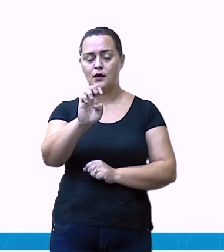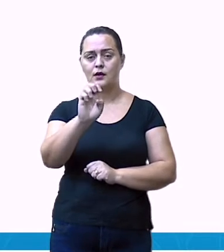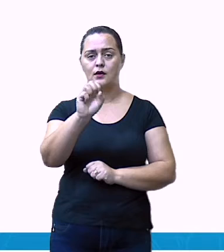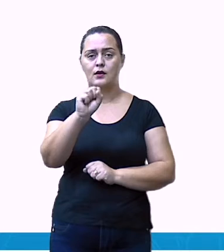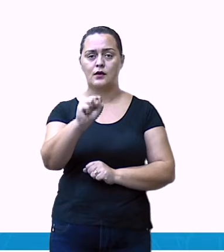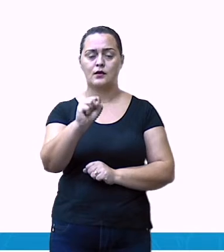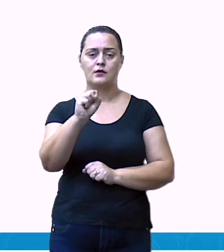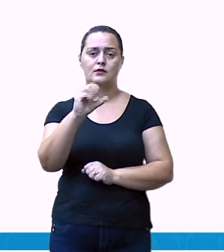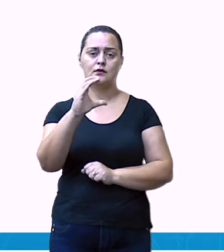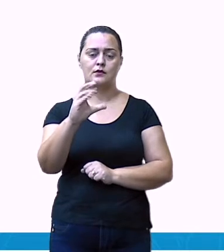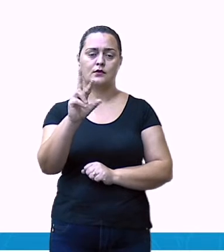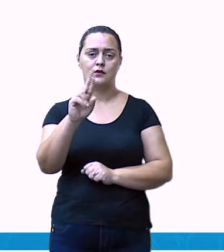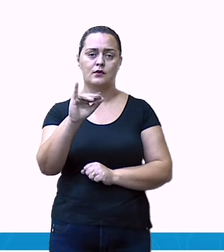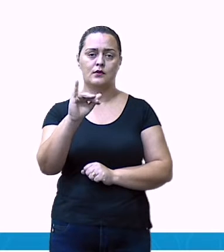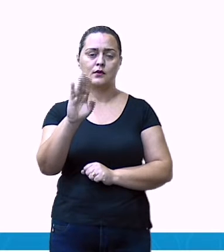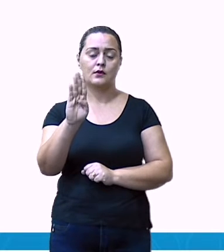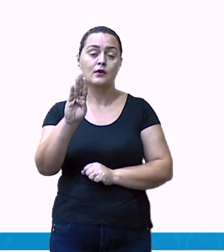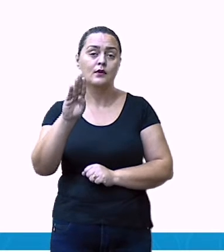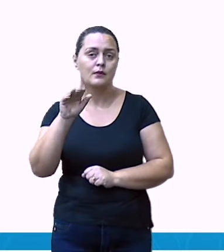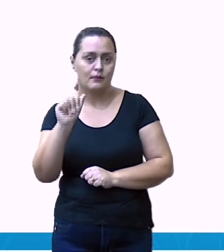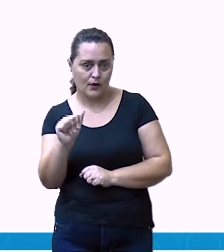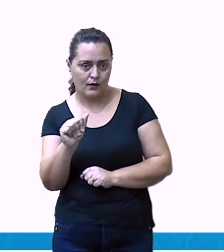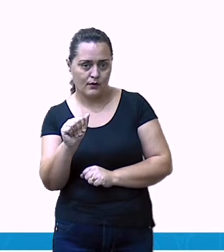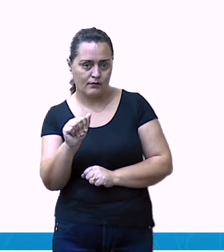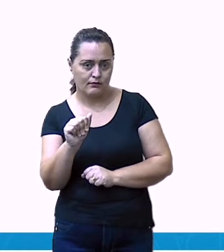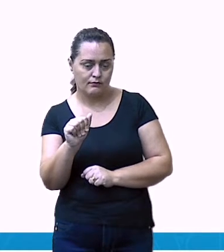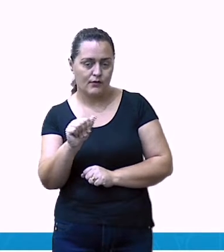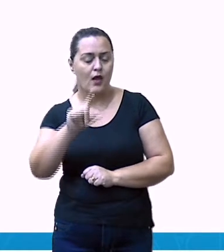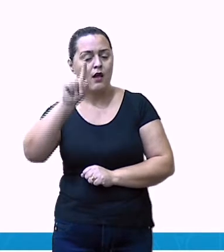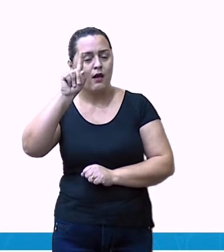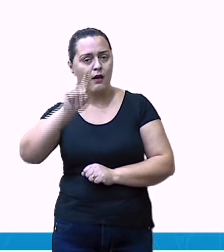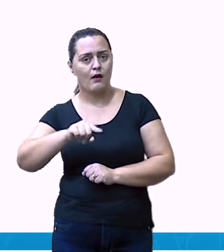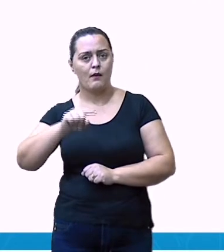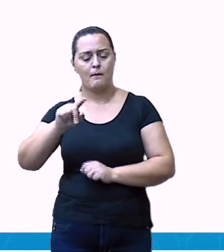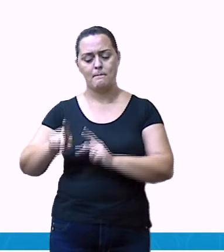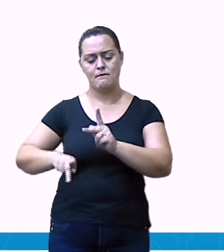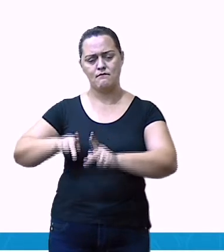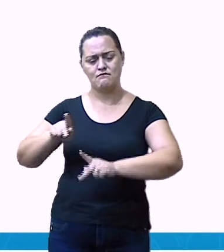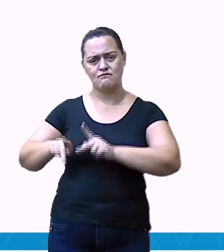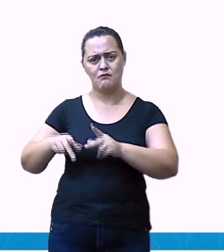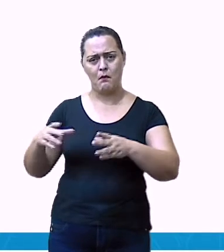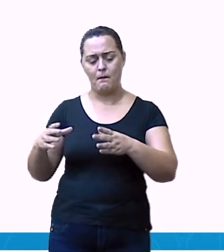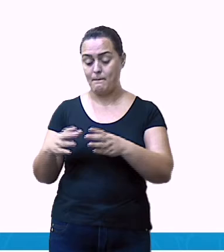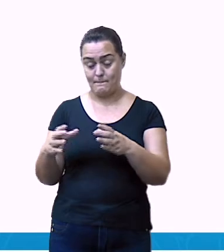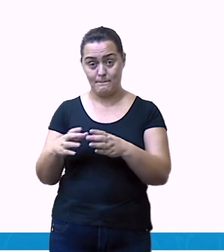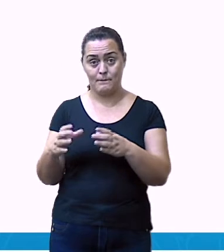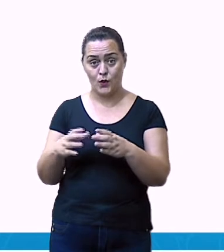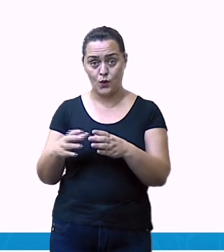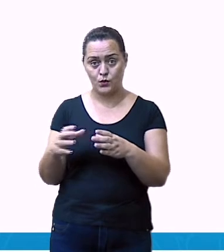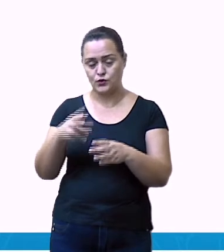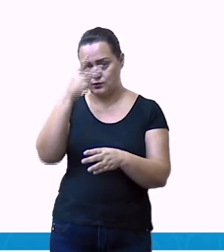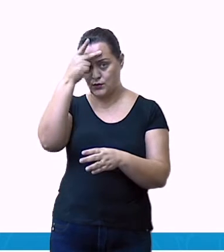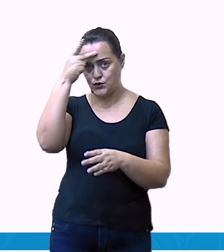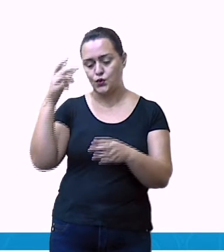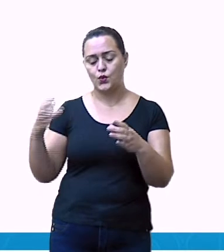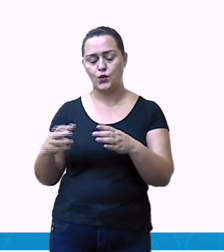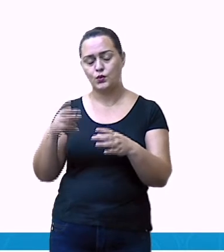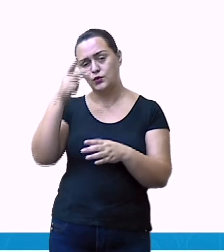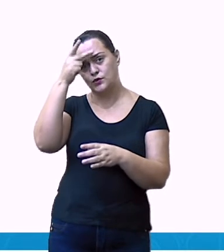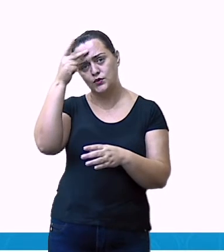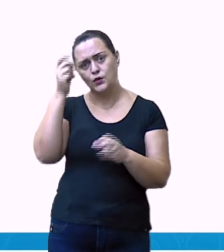chamava escriba. Então, os escribas realizavam, então, era o profissional que realizava